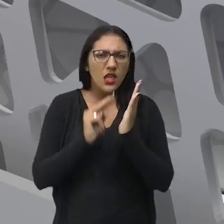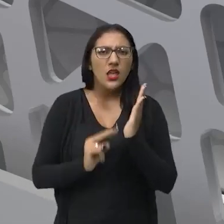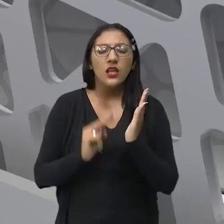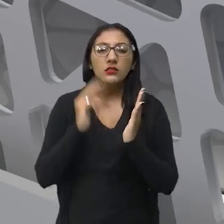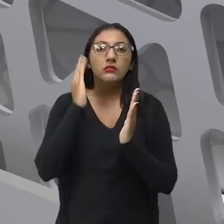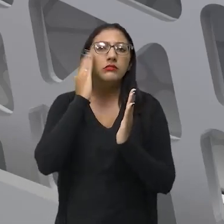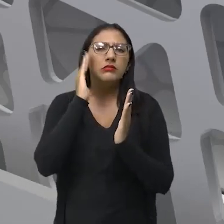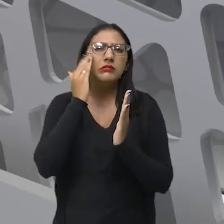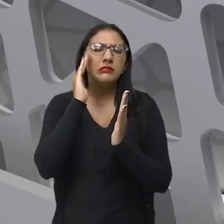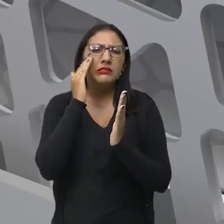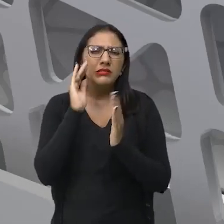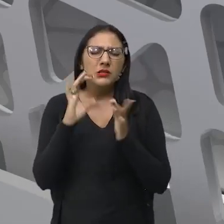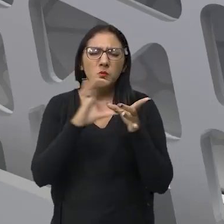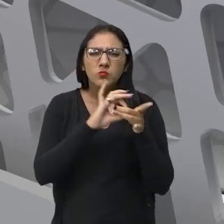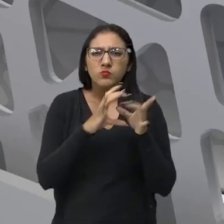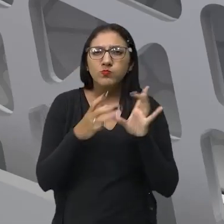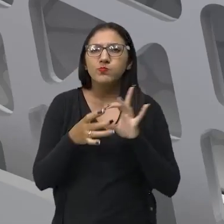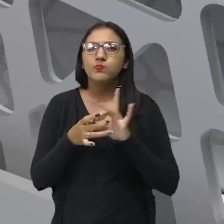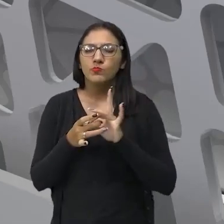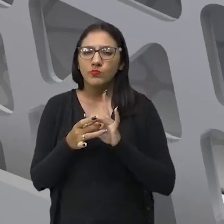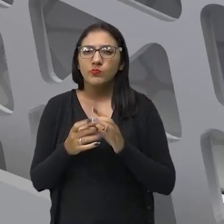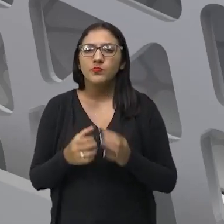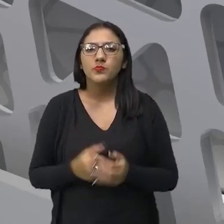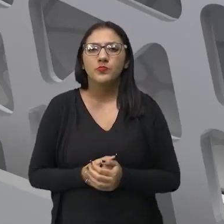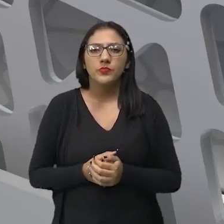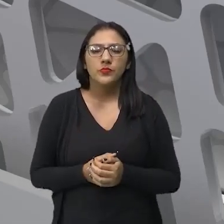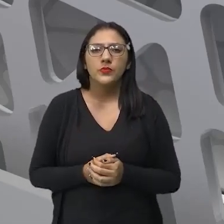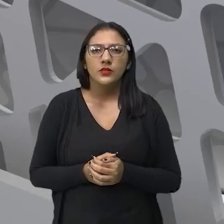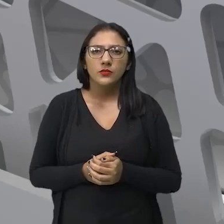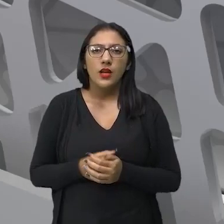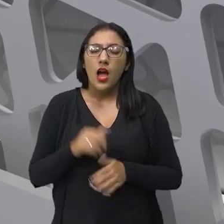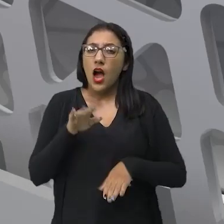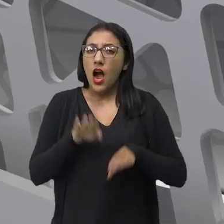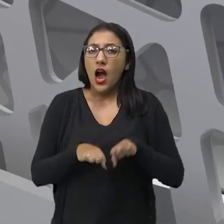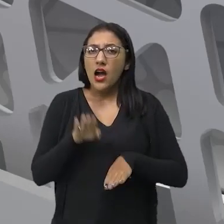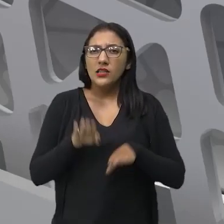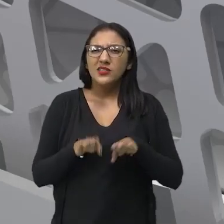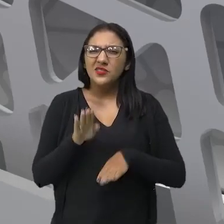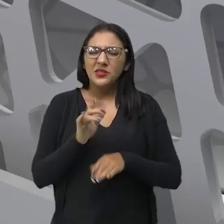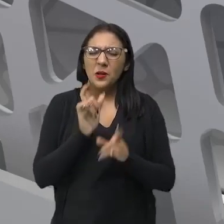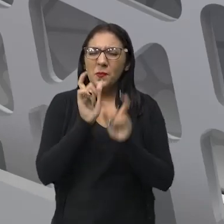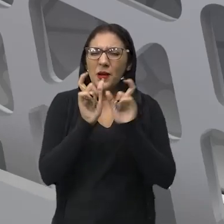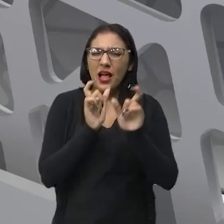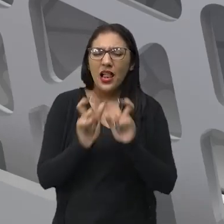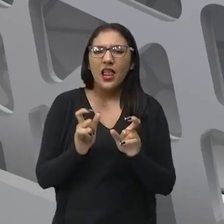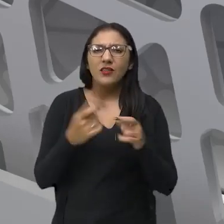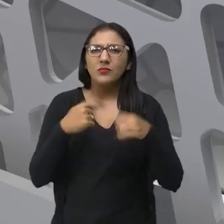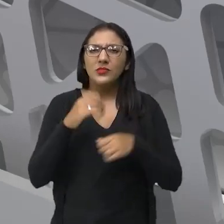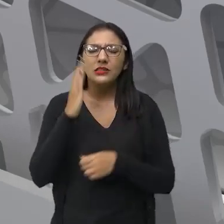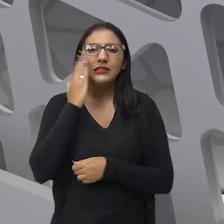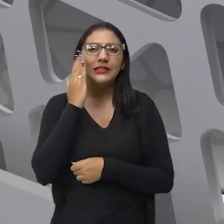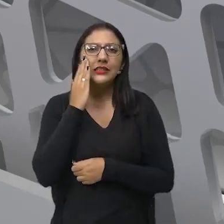enunciado, entender aí o contexto, tá bom? Porque a grande questão aí para você acertar é saber que operação que você vai